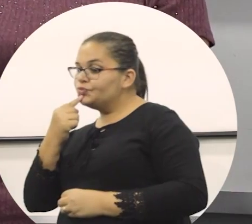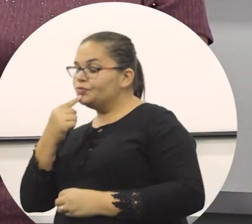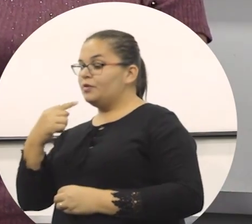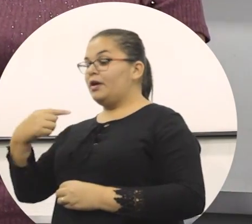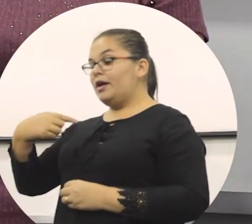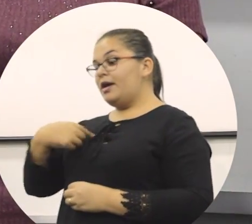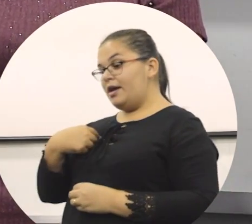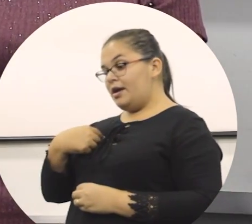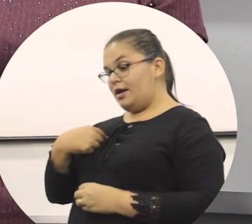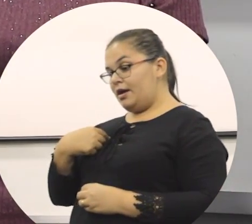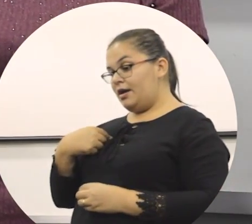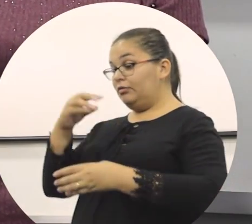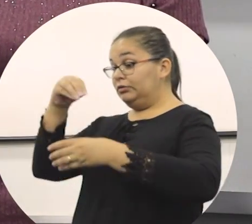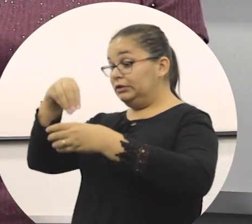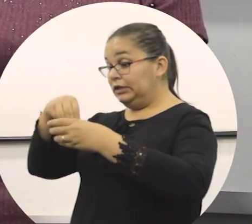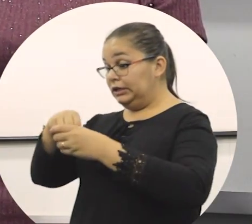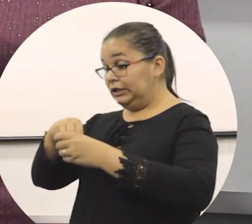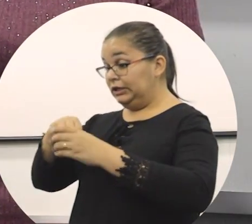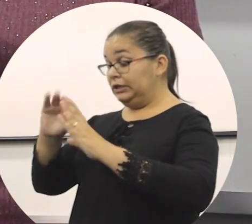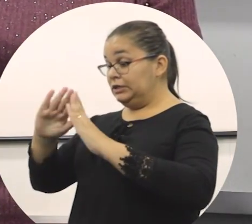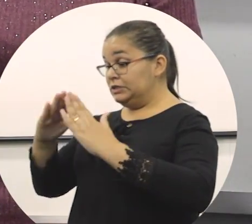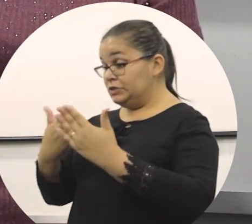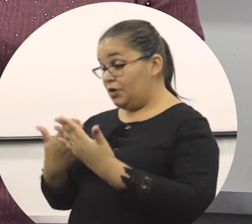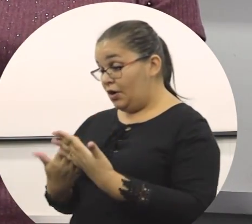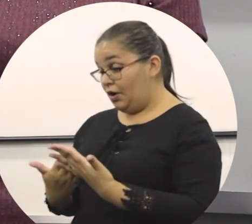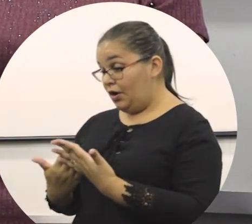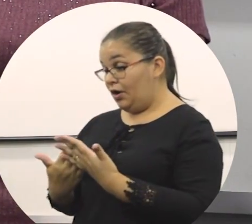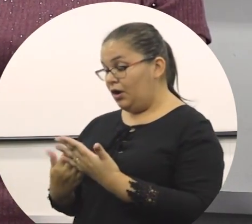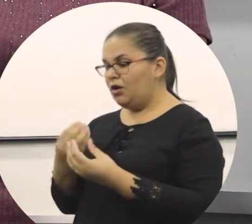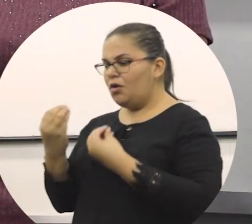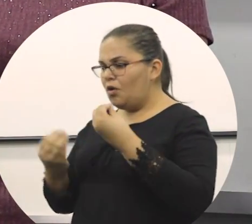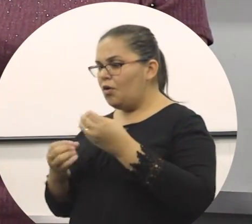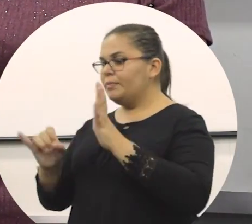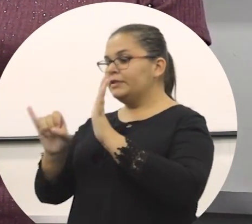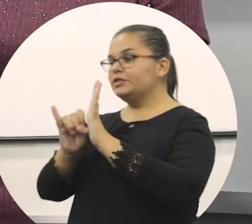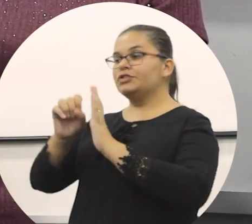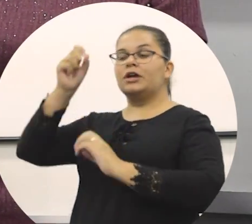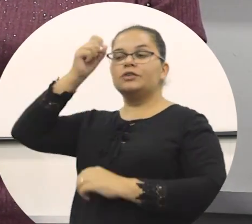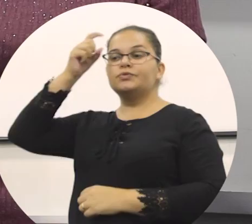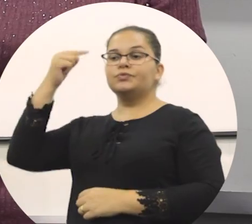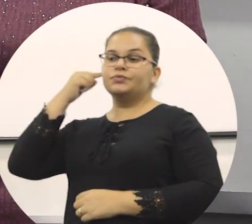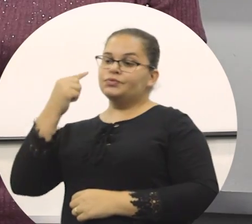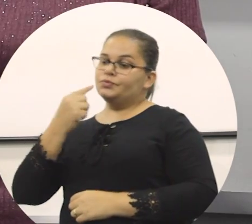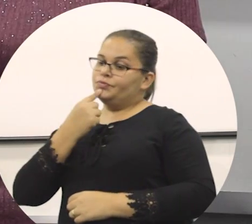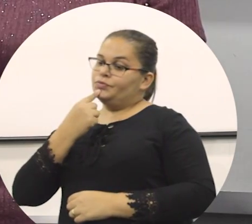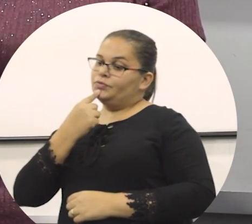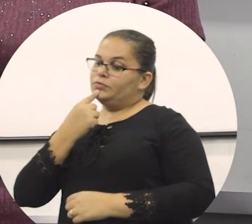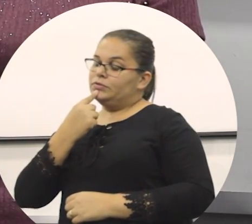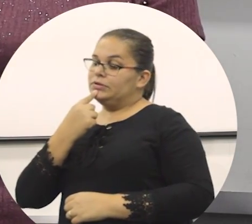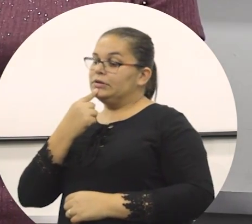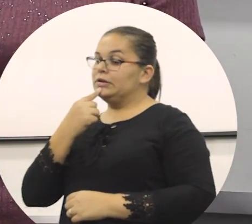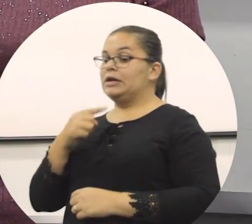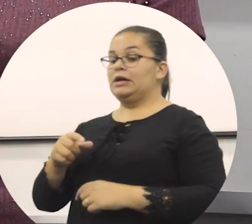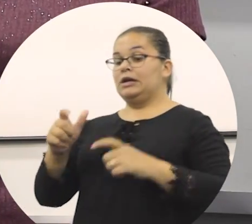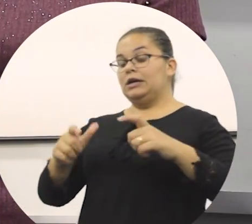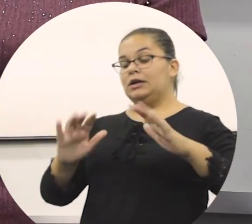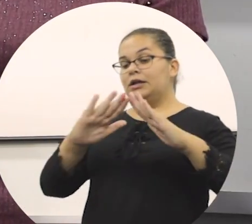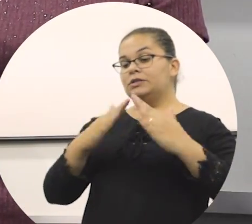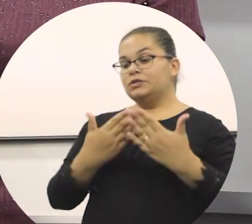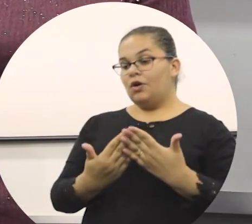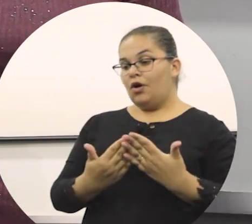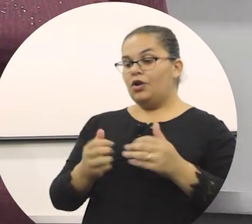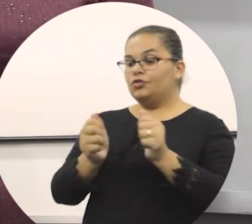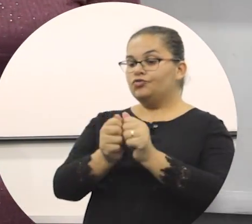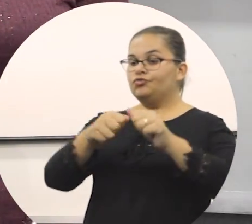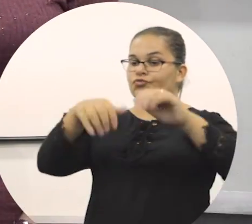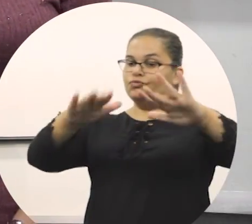no espaço, eu sujeito, identidade, cultura surda, eu no espaço escolar, no ambiente com os